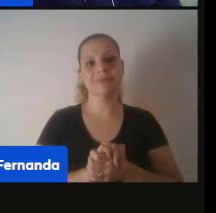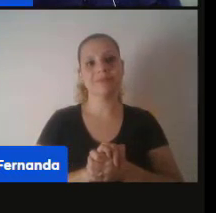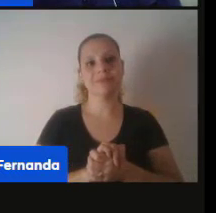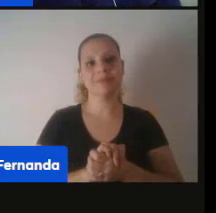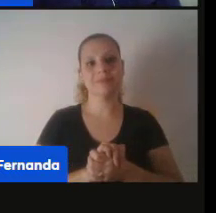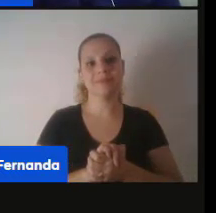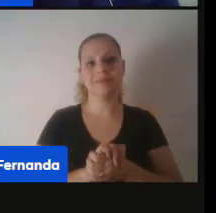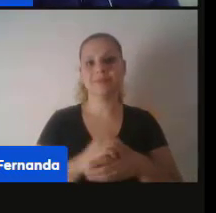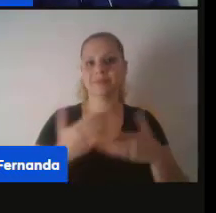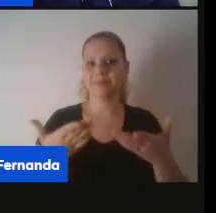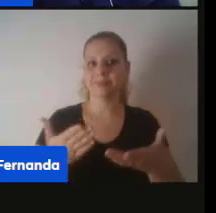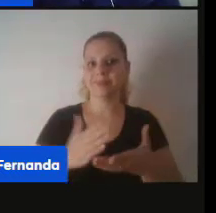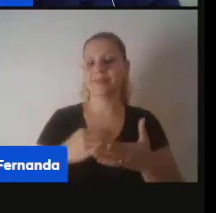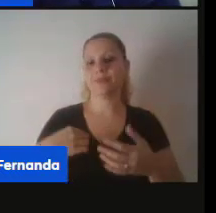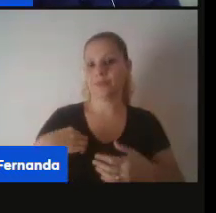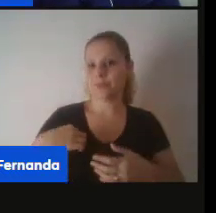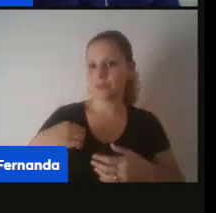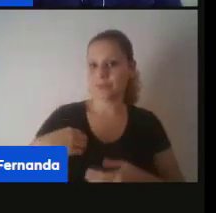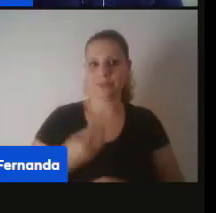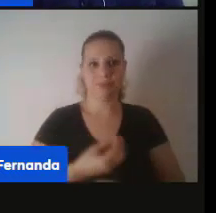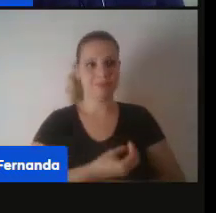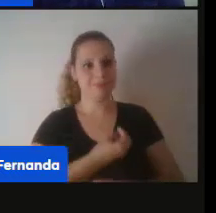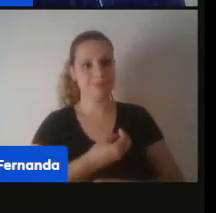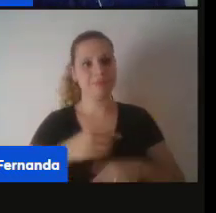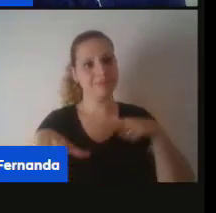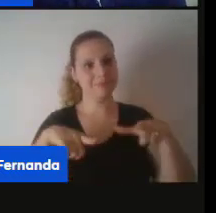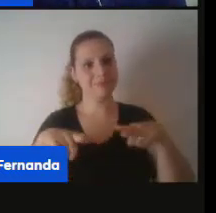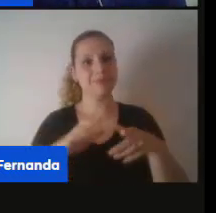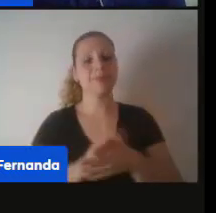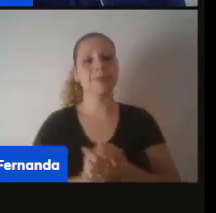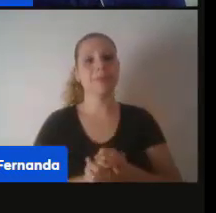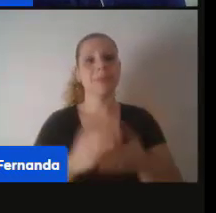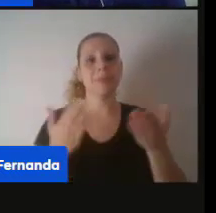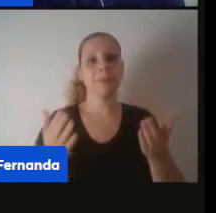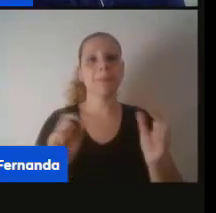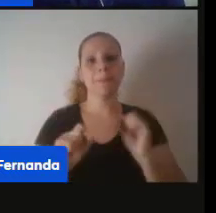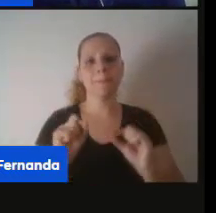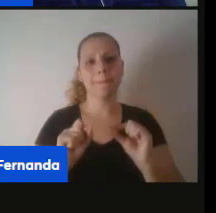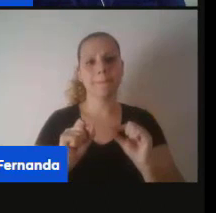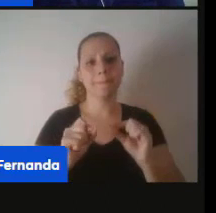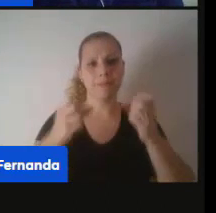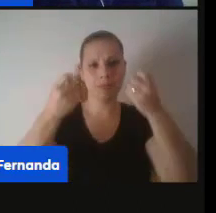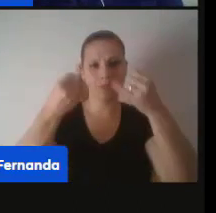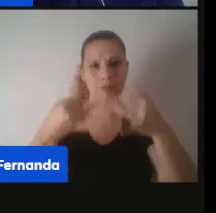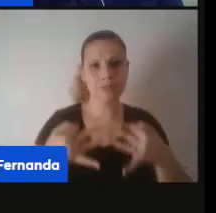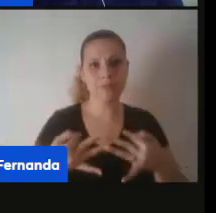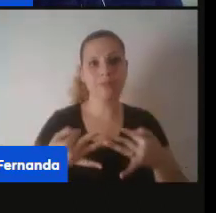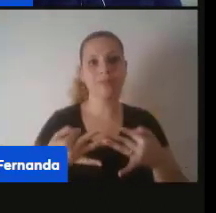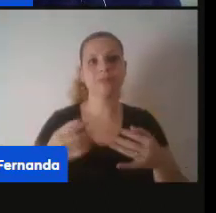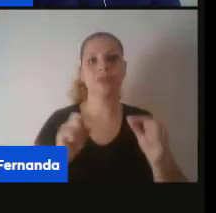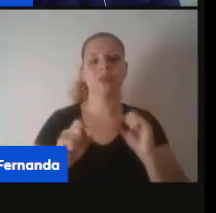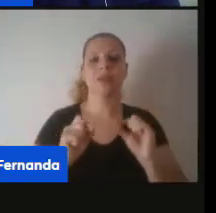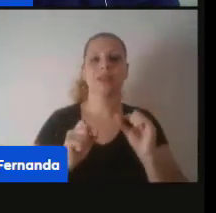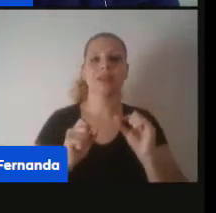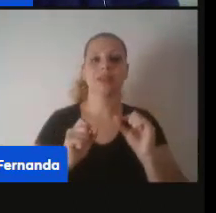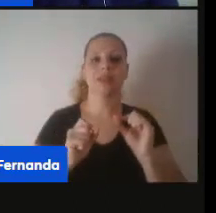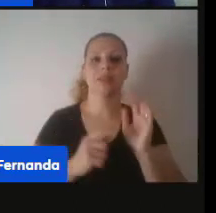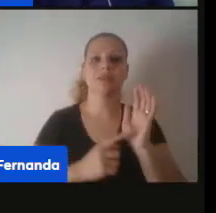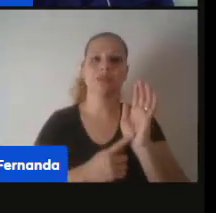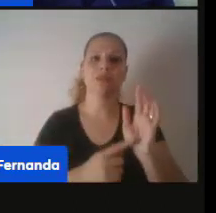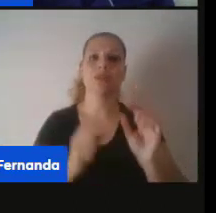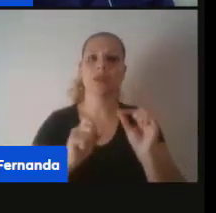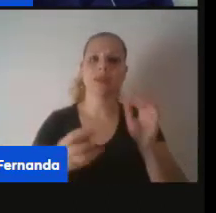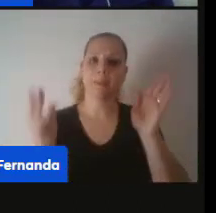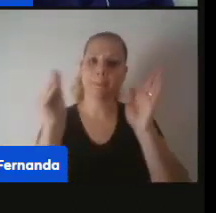nossos colaboradores estiverem. Assim, devemos salientar que, devido à complexidade das ações aqui apresentadas, considerando as minúcias